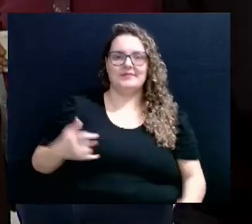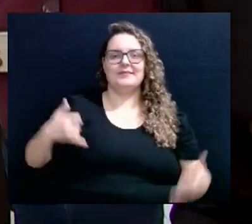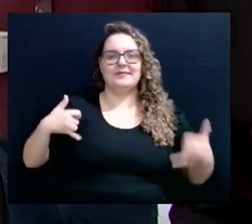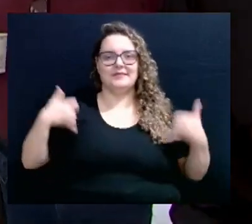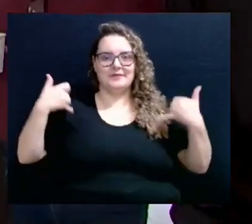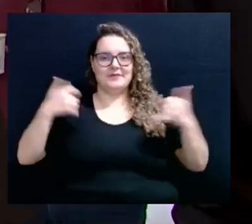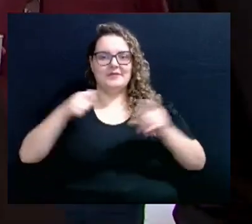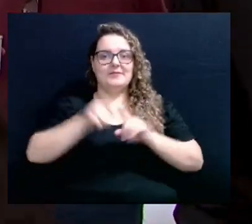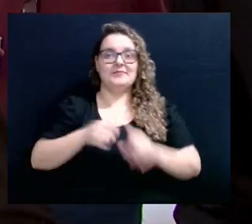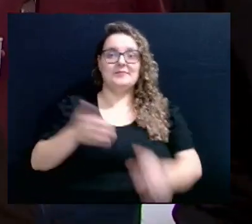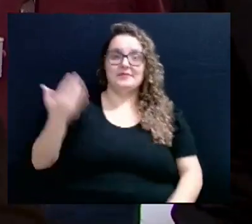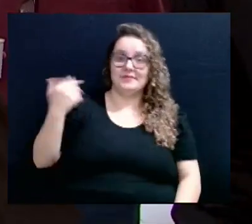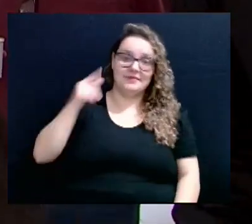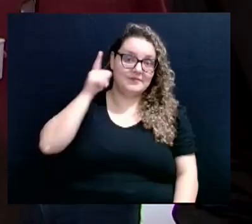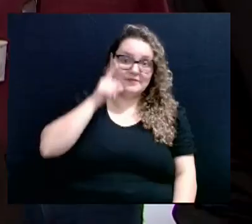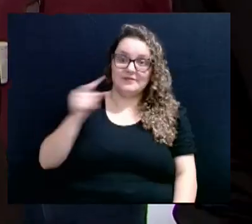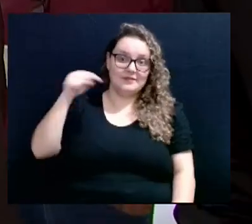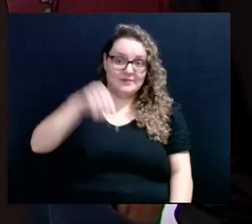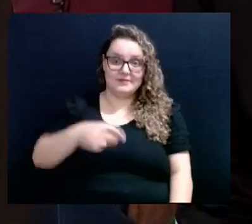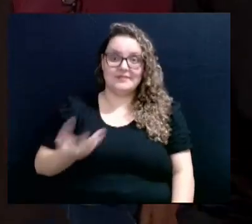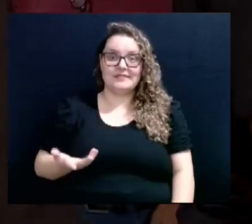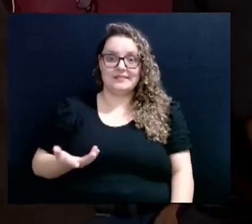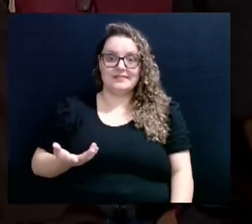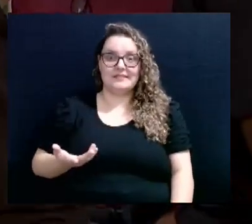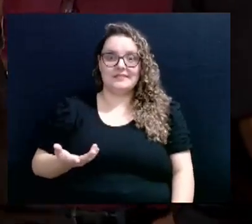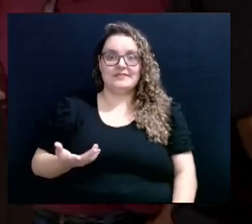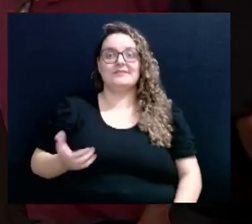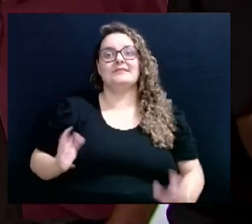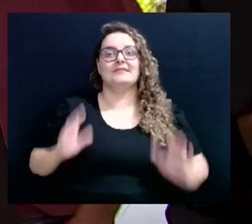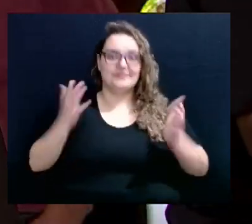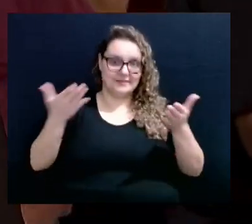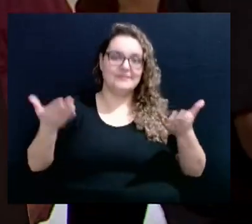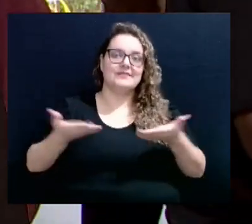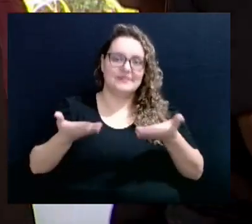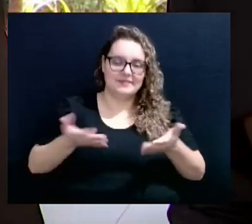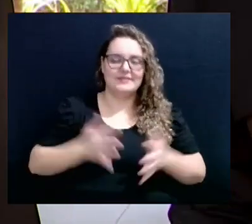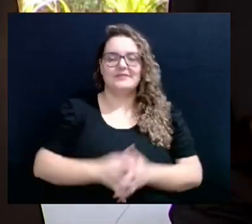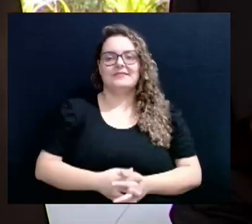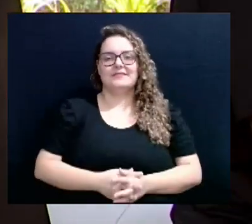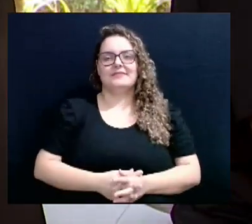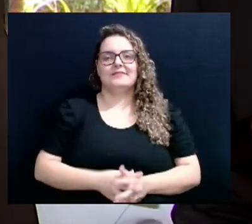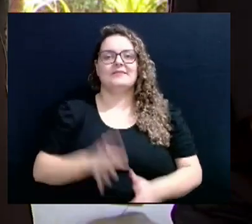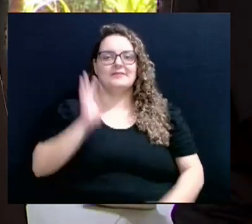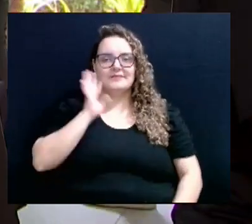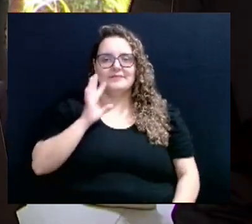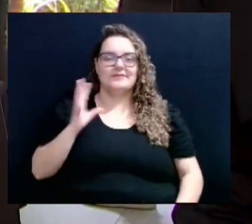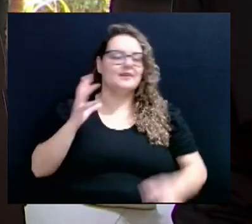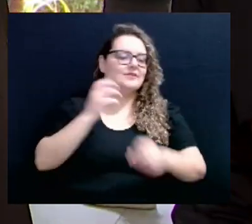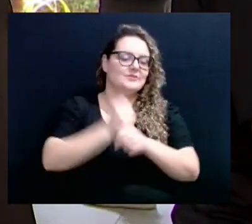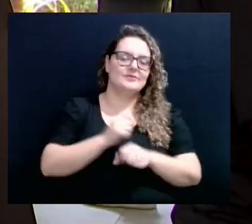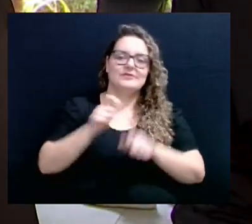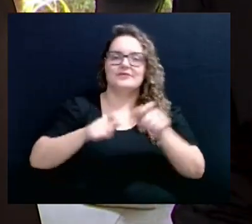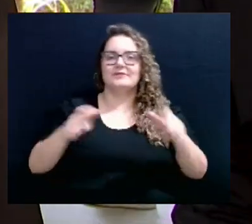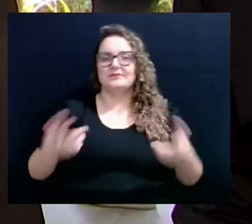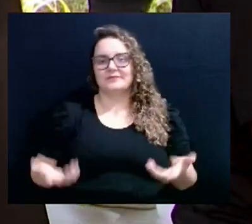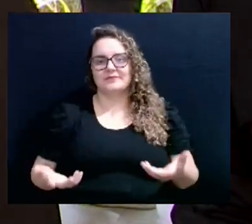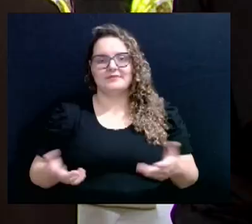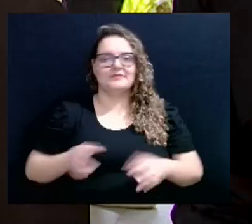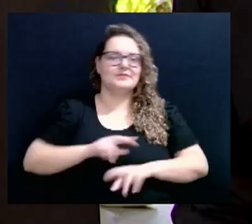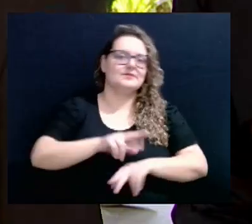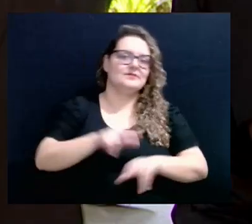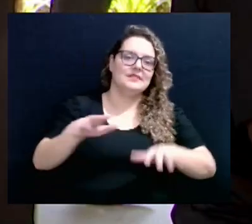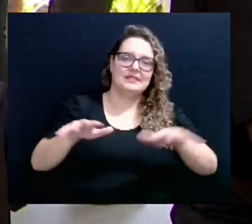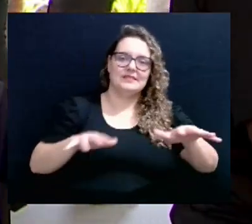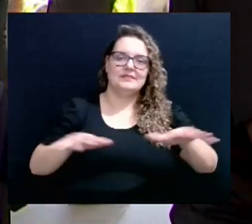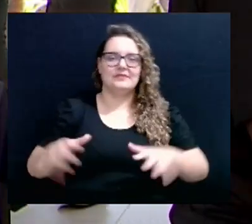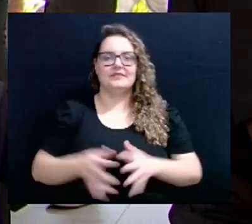eu não consegui vir, então a gente vem comemorando hoje aqui, é muito legal, reúne todas as pessoas de diversas áreas aqui, para